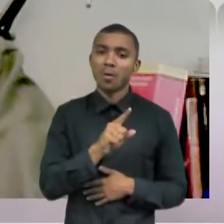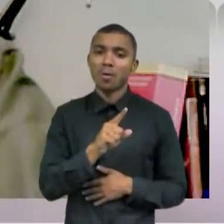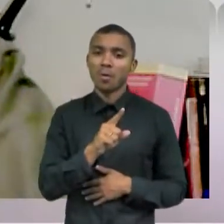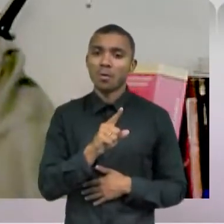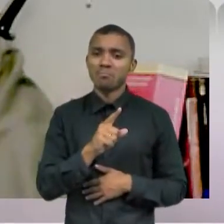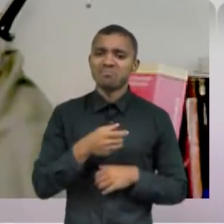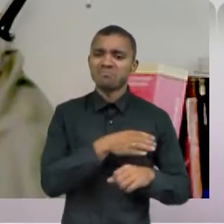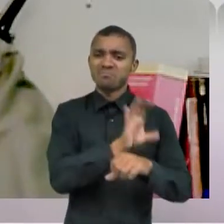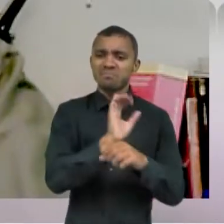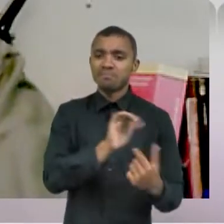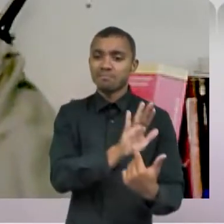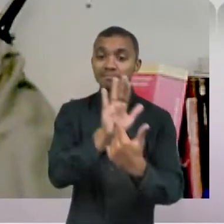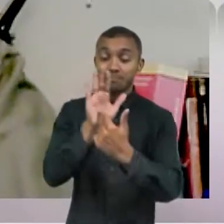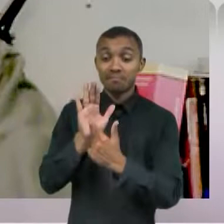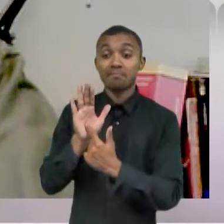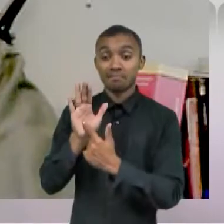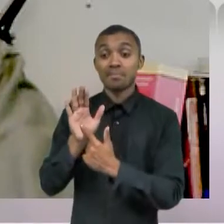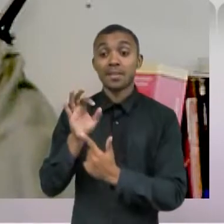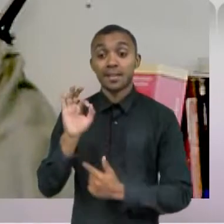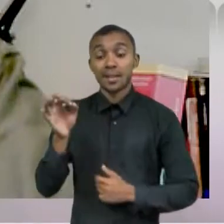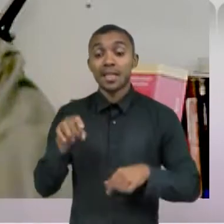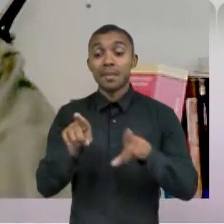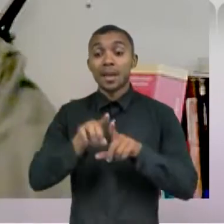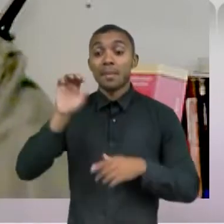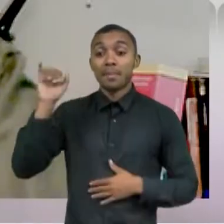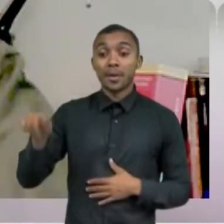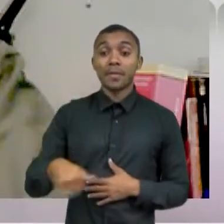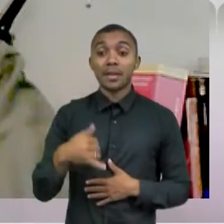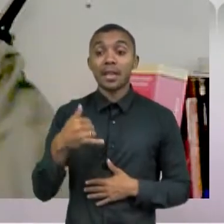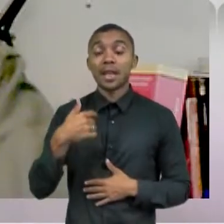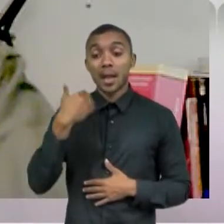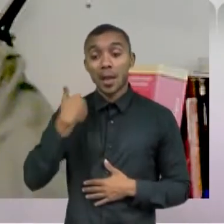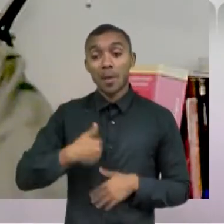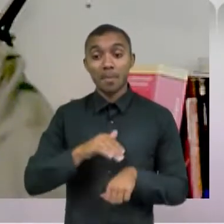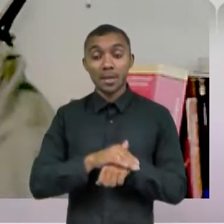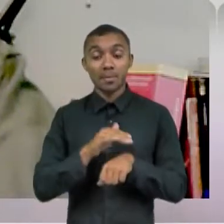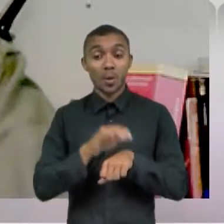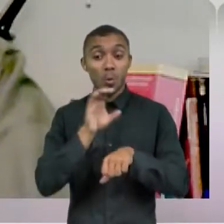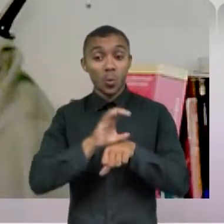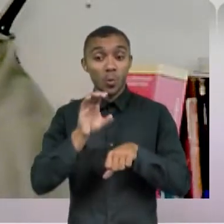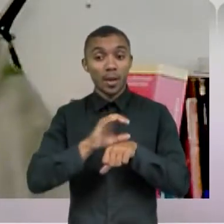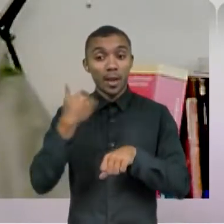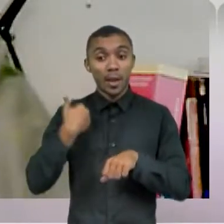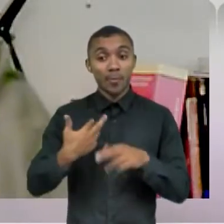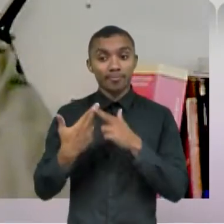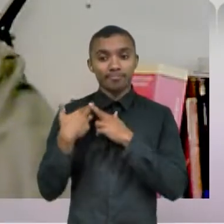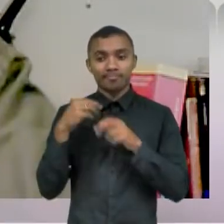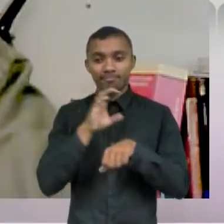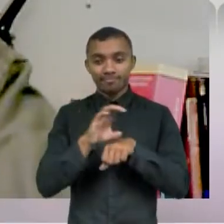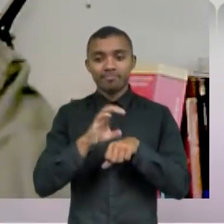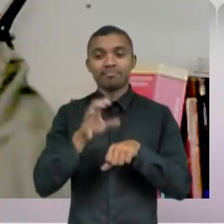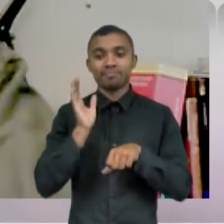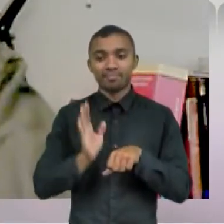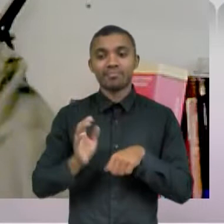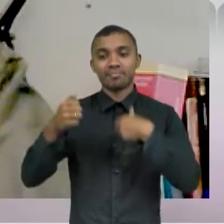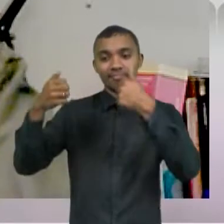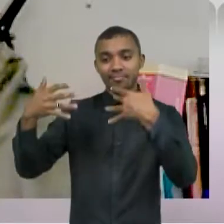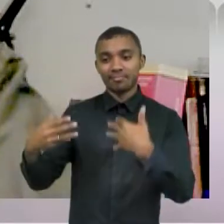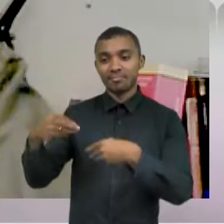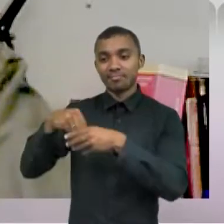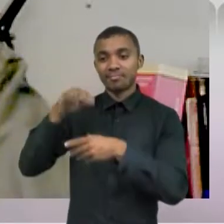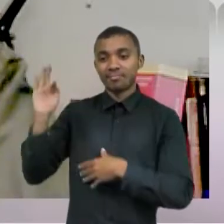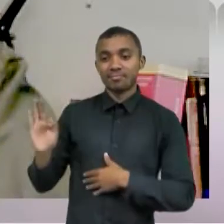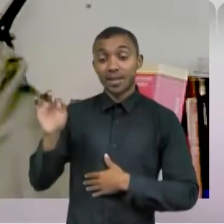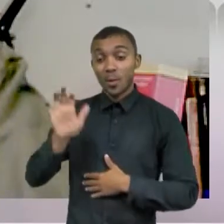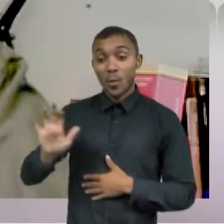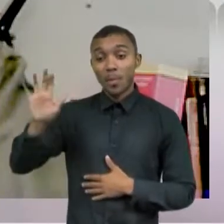este lançamento, e também, Renato, né, aproveitar a ocasião para dizer que eu darei um curso, ministrarei um curso que eu já ministrei aqui em Portugal, na